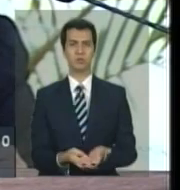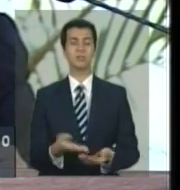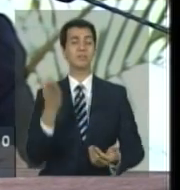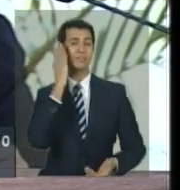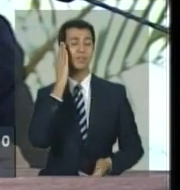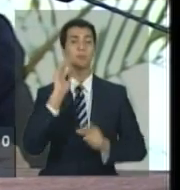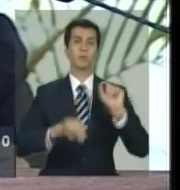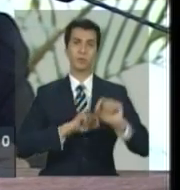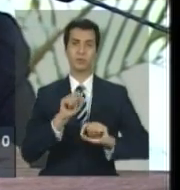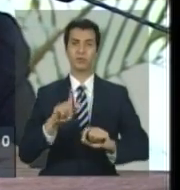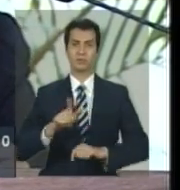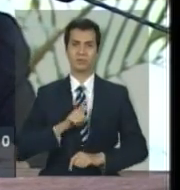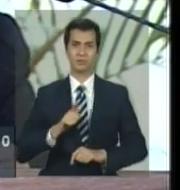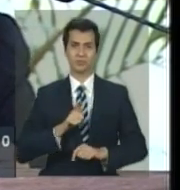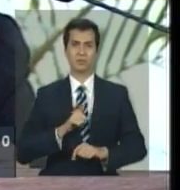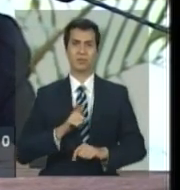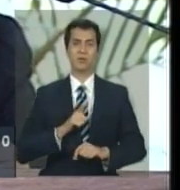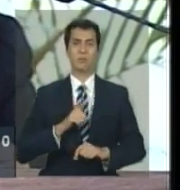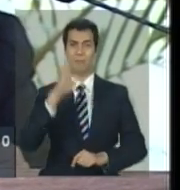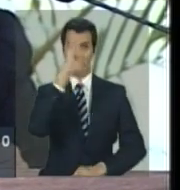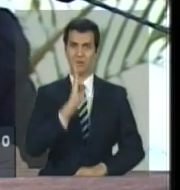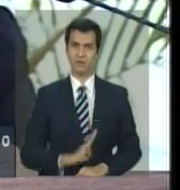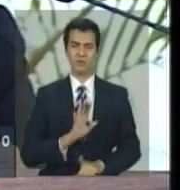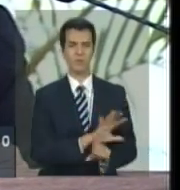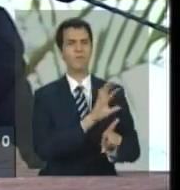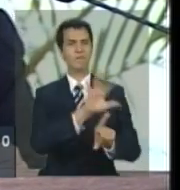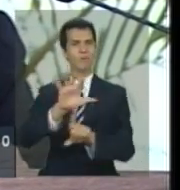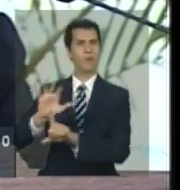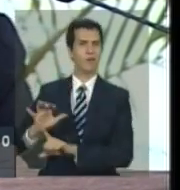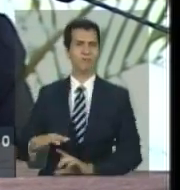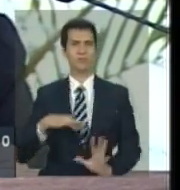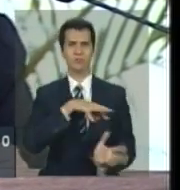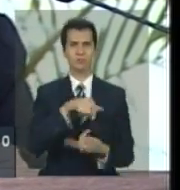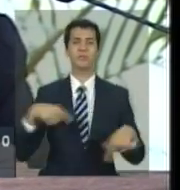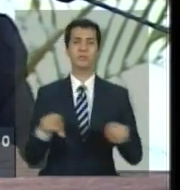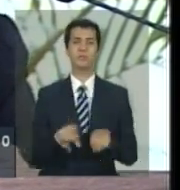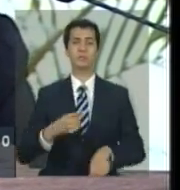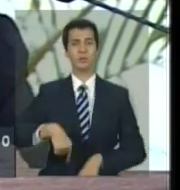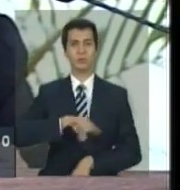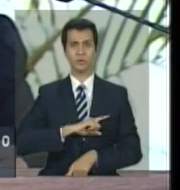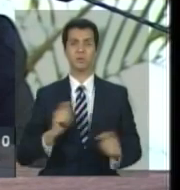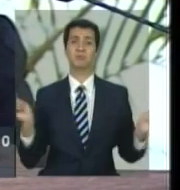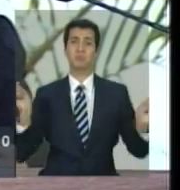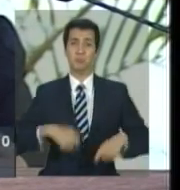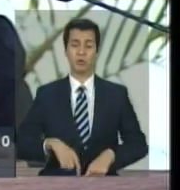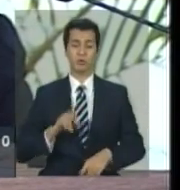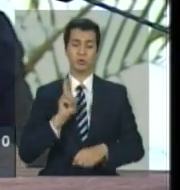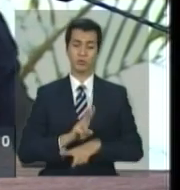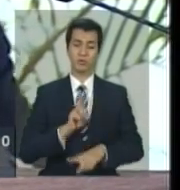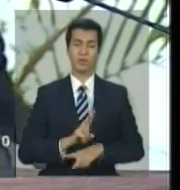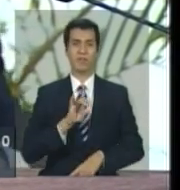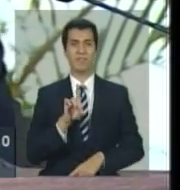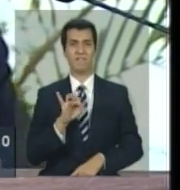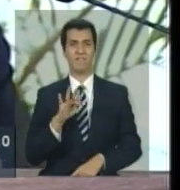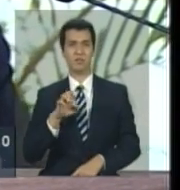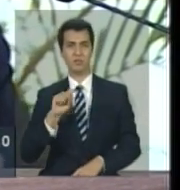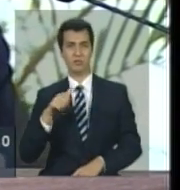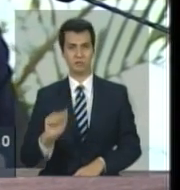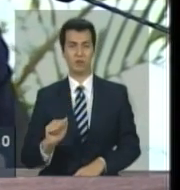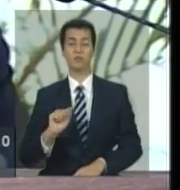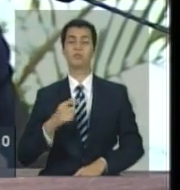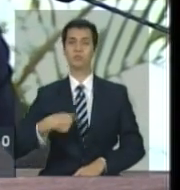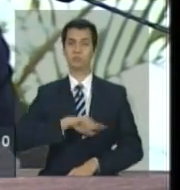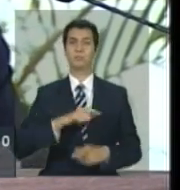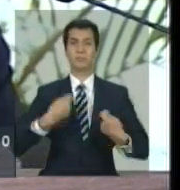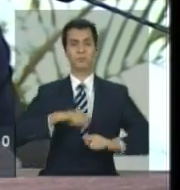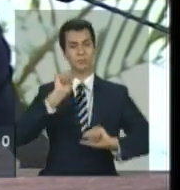entre a crescente influência internacional brasileira e a nossa capacidade de respaldá-la no plano da defesa. Para mudar essa